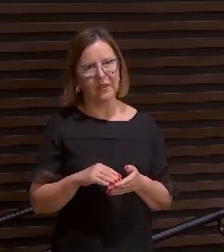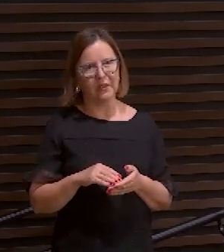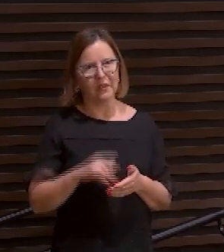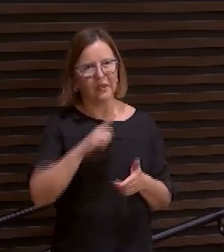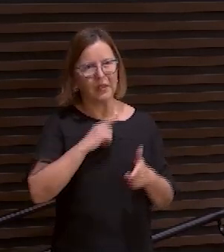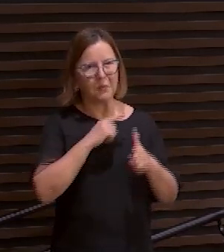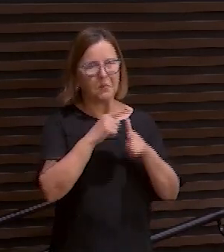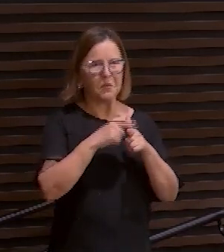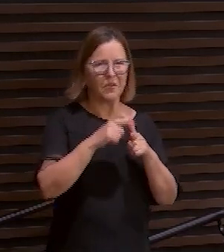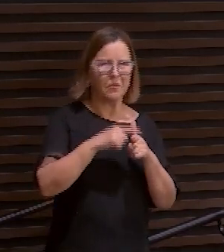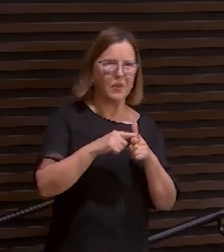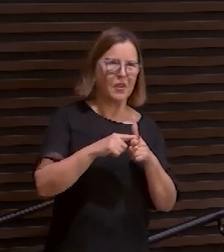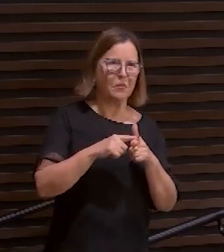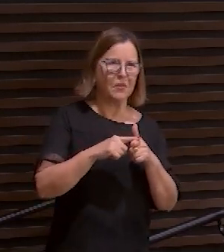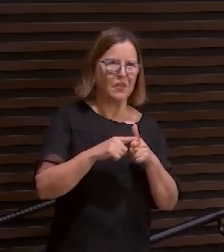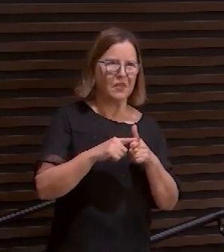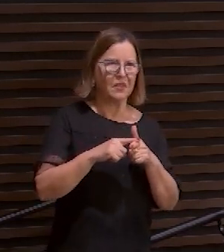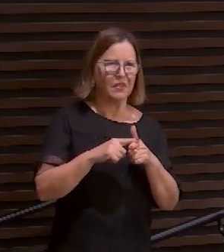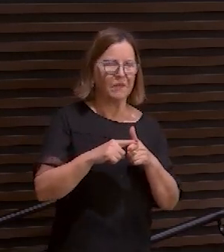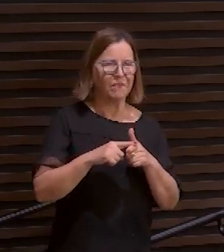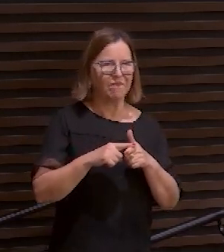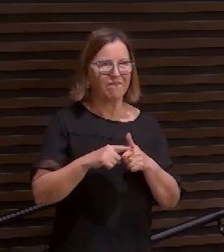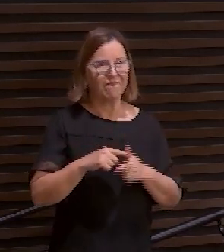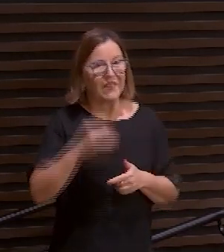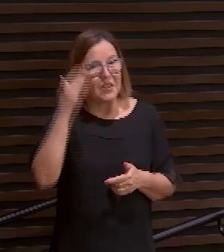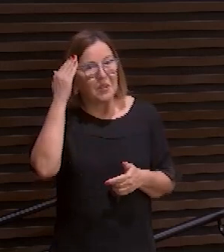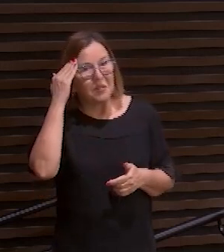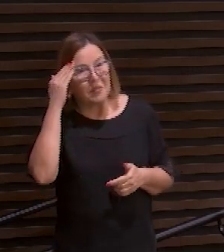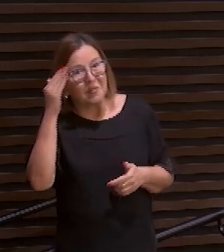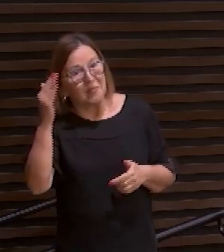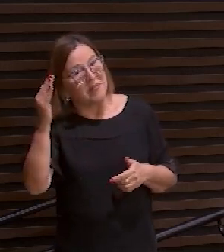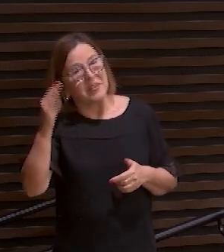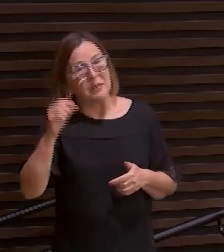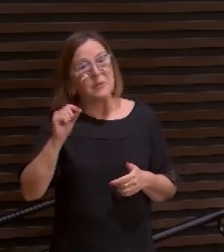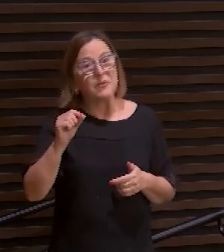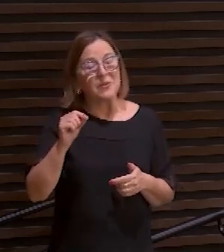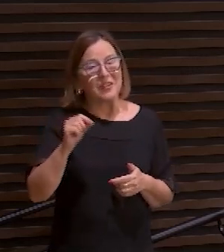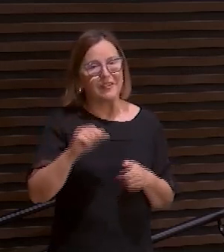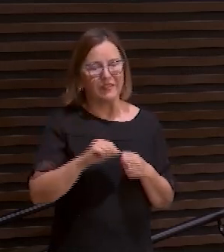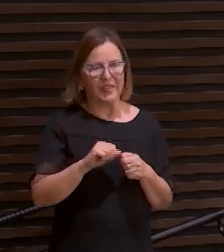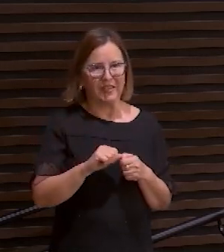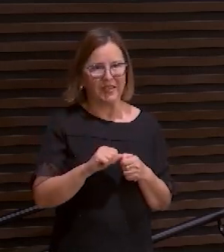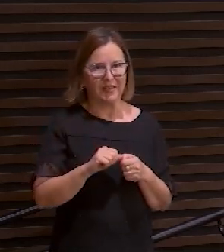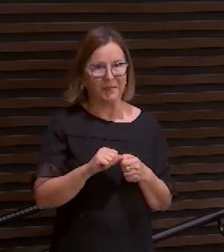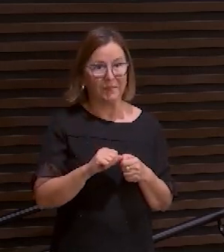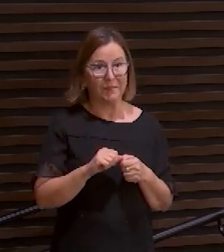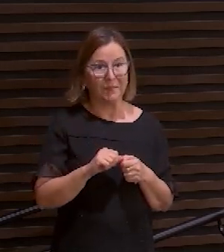imediata? É nesse ponto que a fé nos lembra